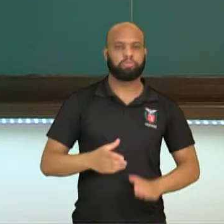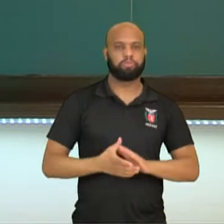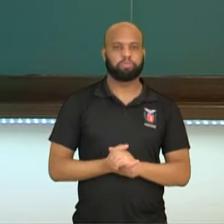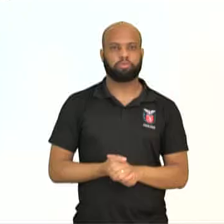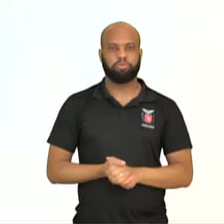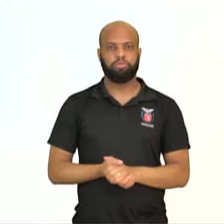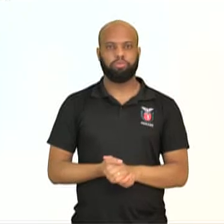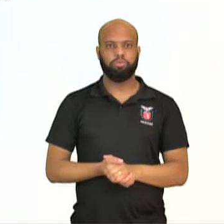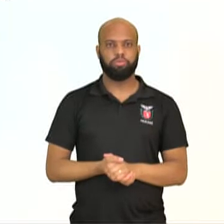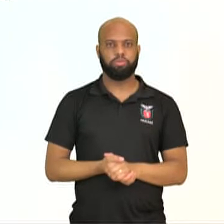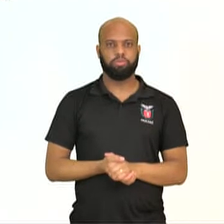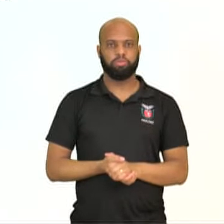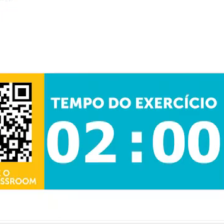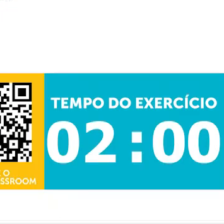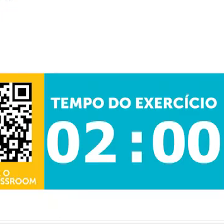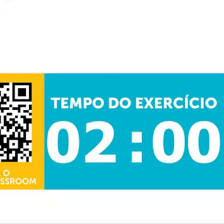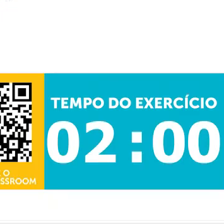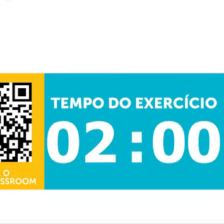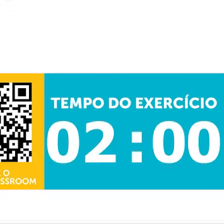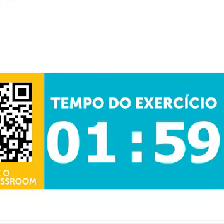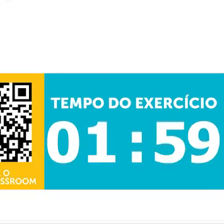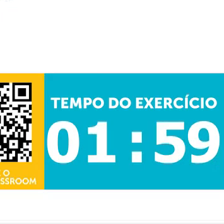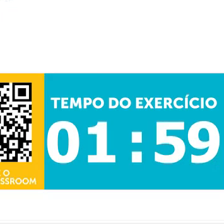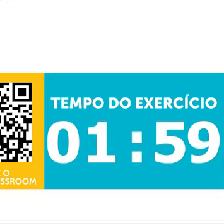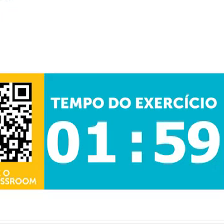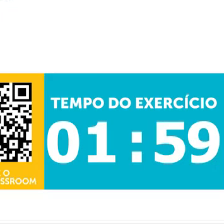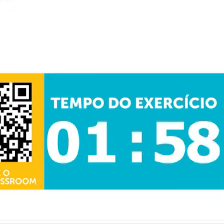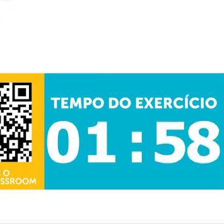voltamos logo. Até mais.